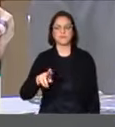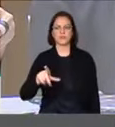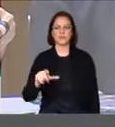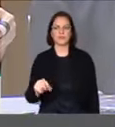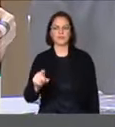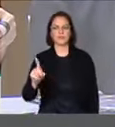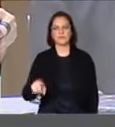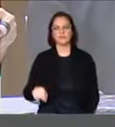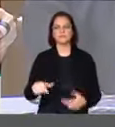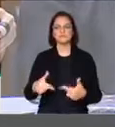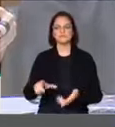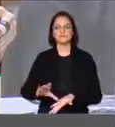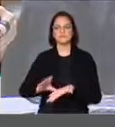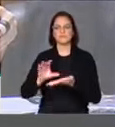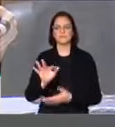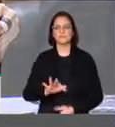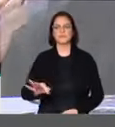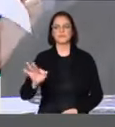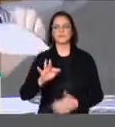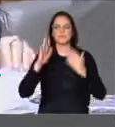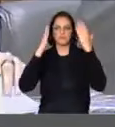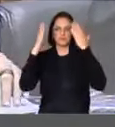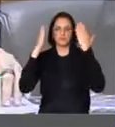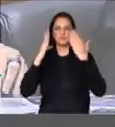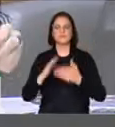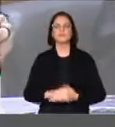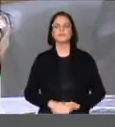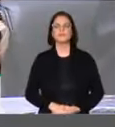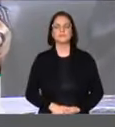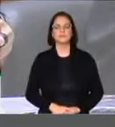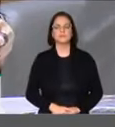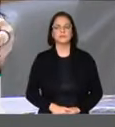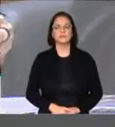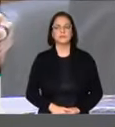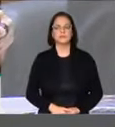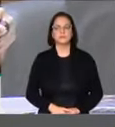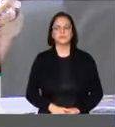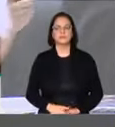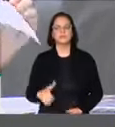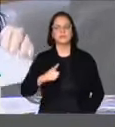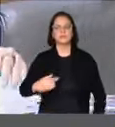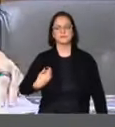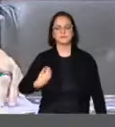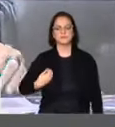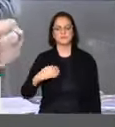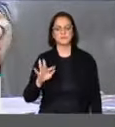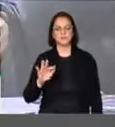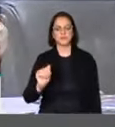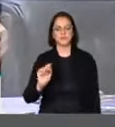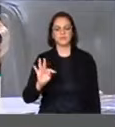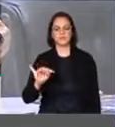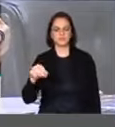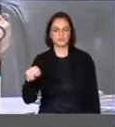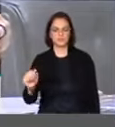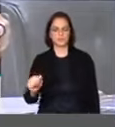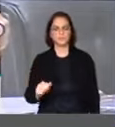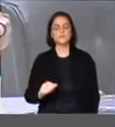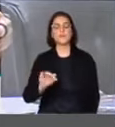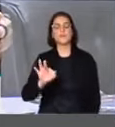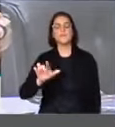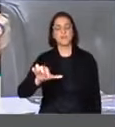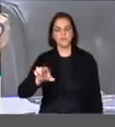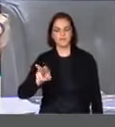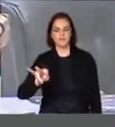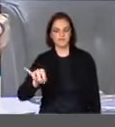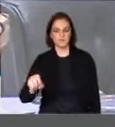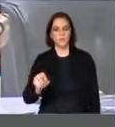conselheiro do Conselho Federal de Psicologia, da Fátima Cleide está aqui com o Flávio